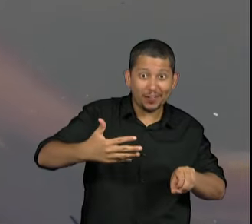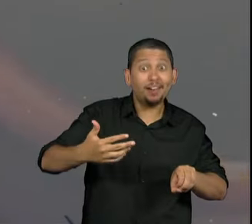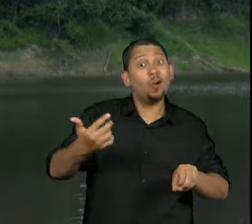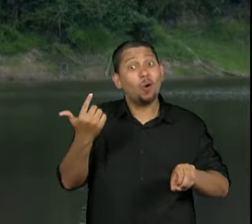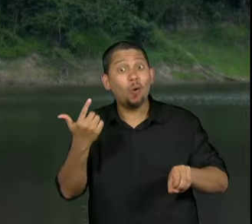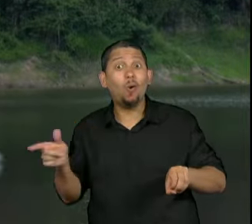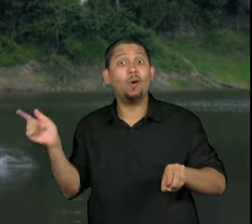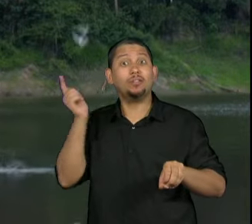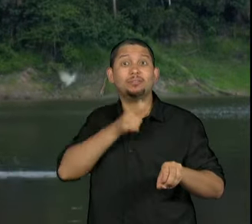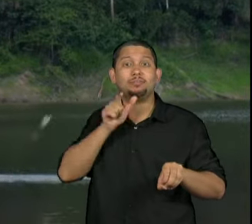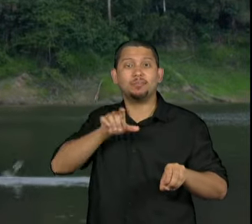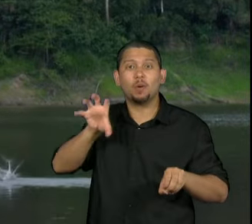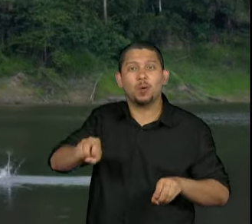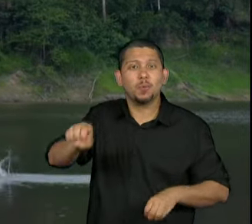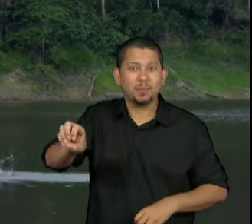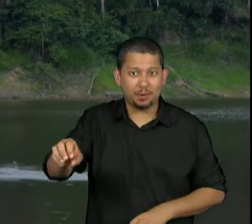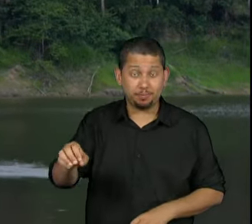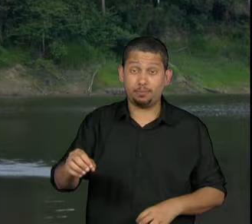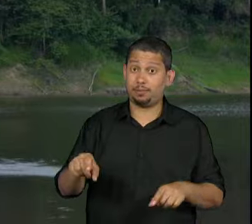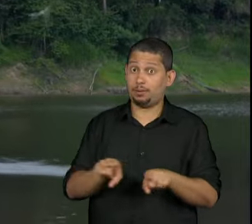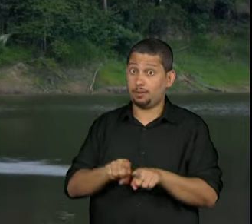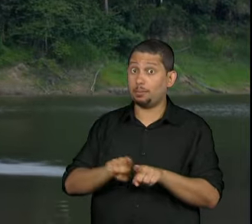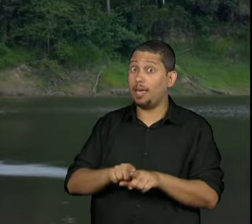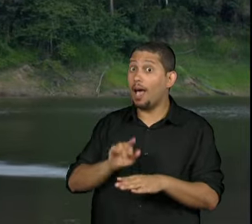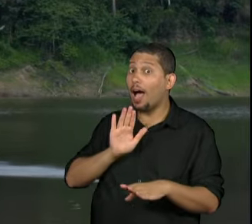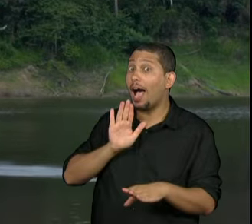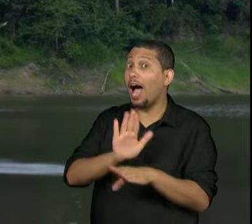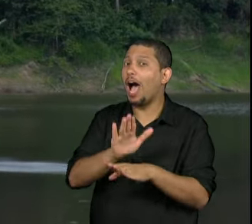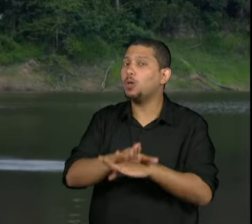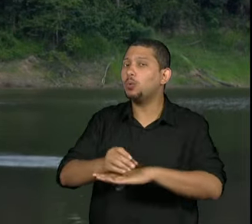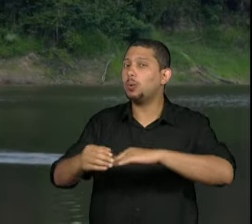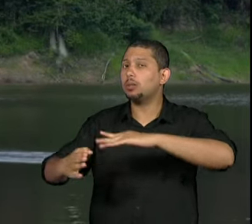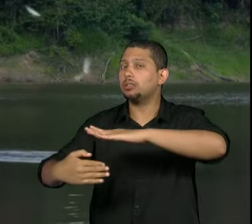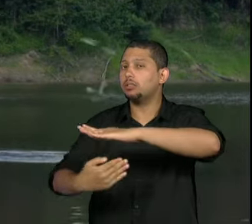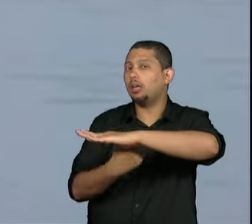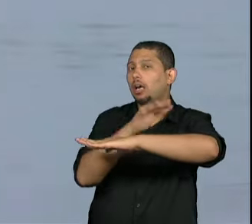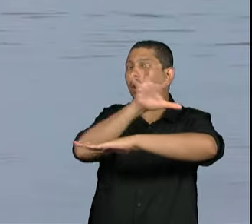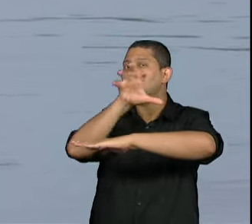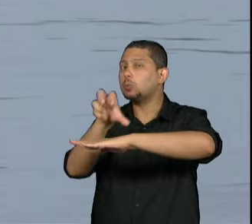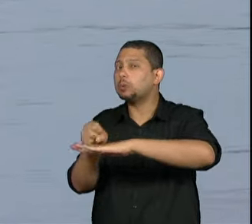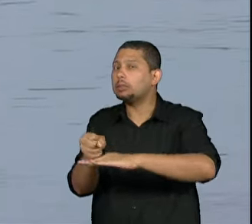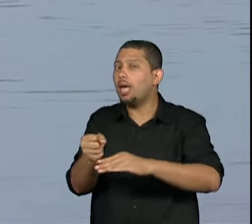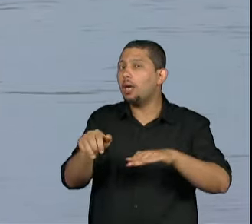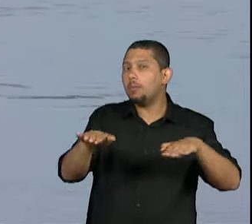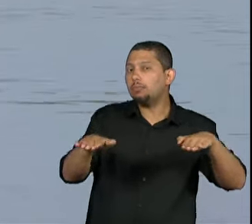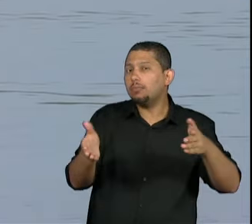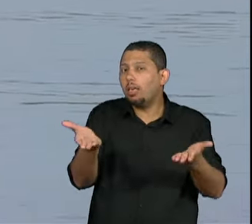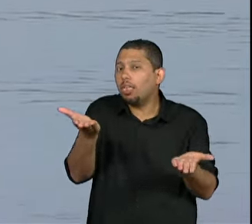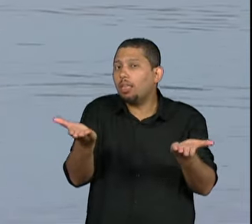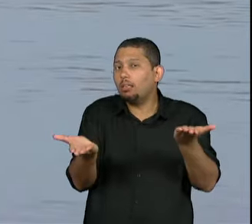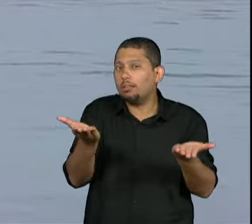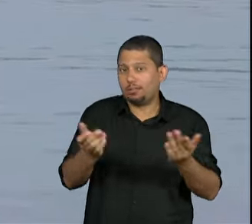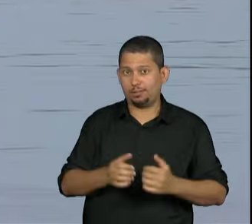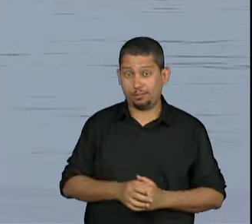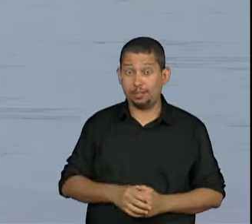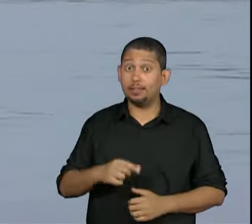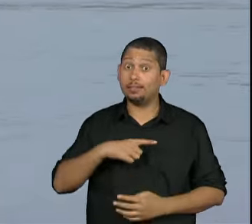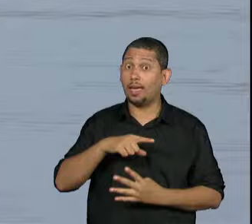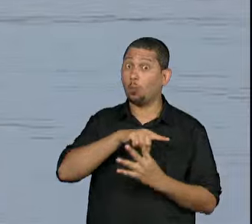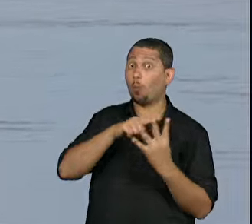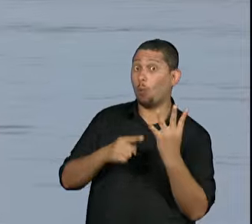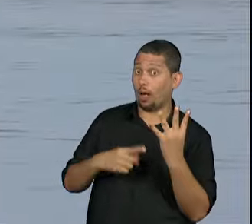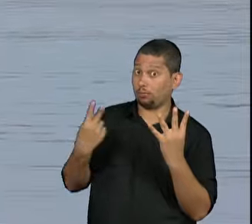sobreviver. Além disso, são responsáveis pelo equilíbrio do ecossistema. Existem 4 espécies de golfinhos de água doce no